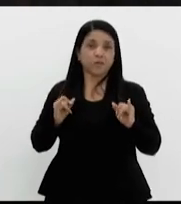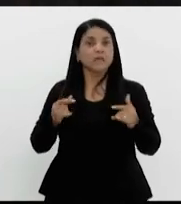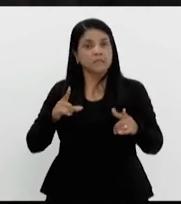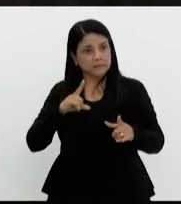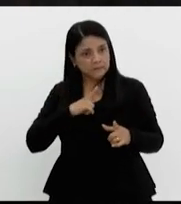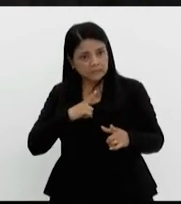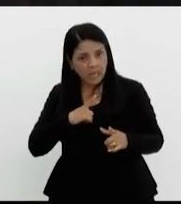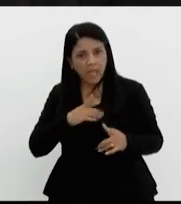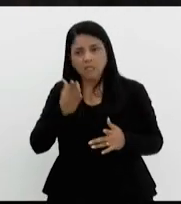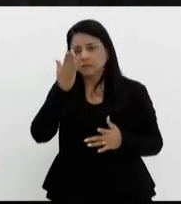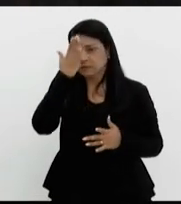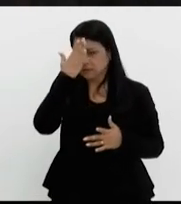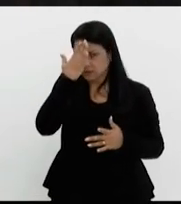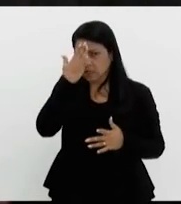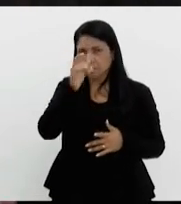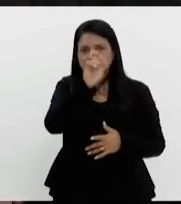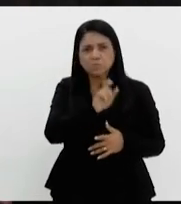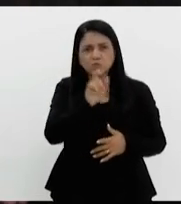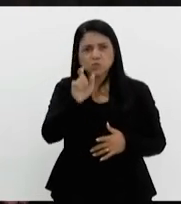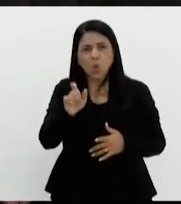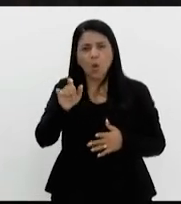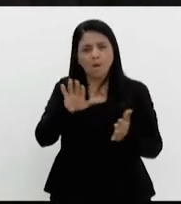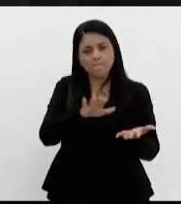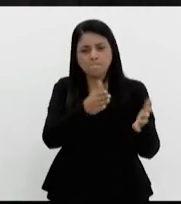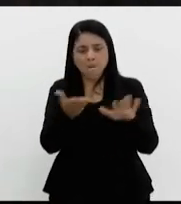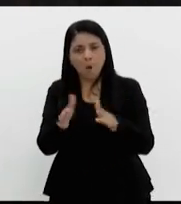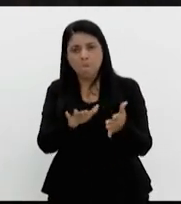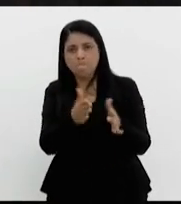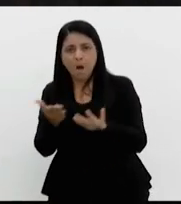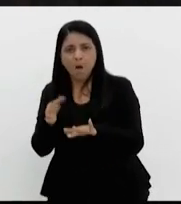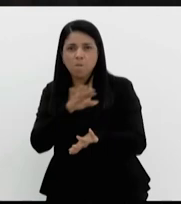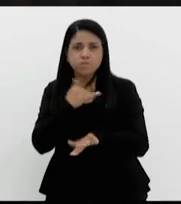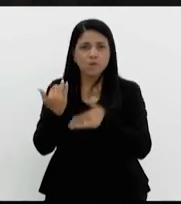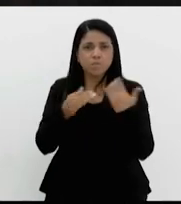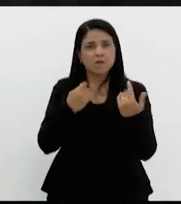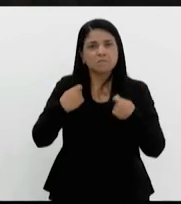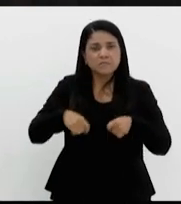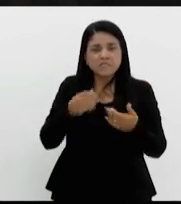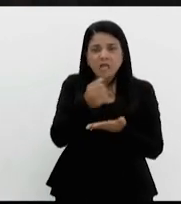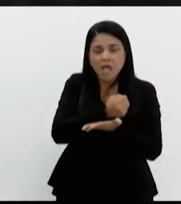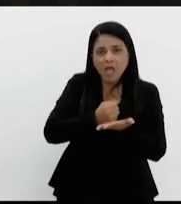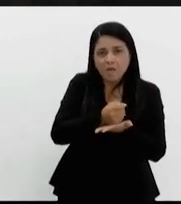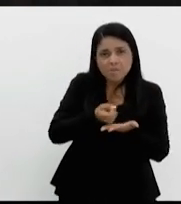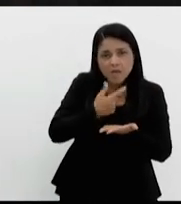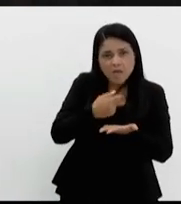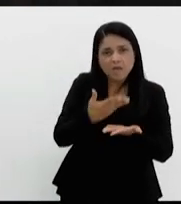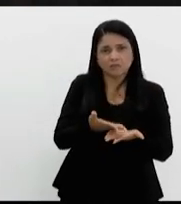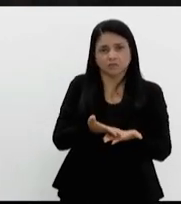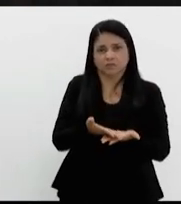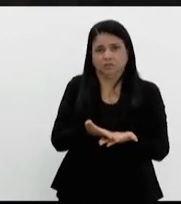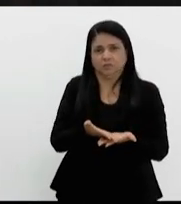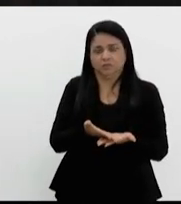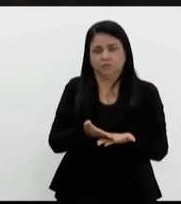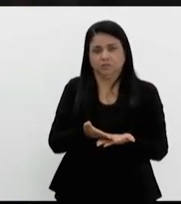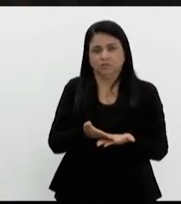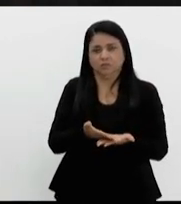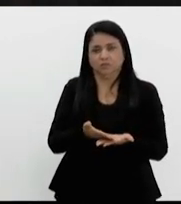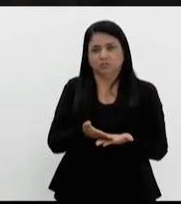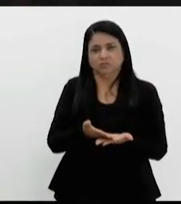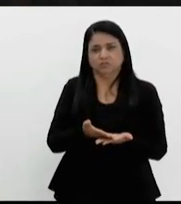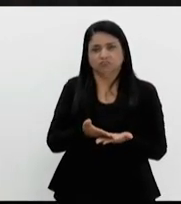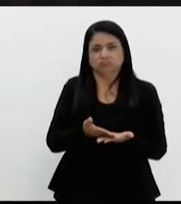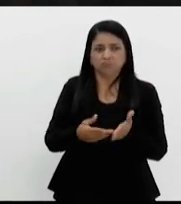gente morrendo, né, e que precisa de um determinado remédio, e isso seja